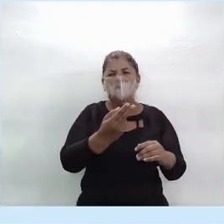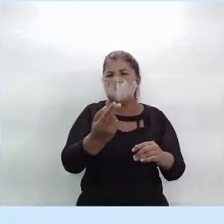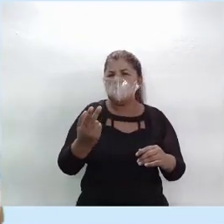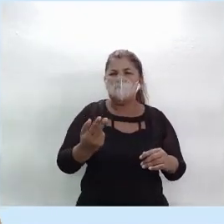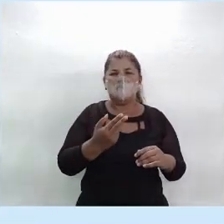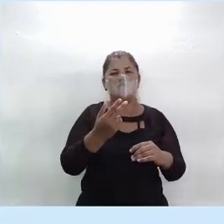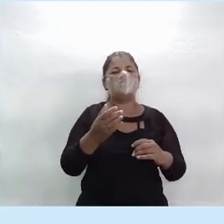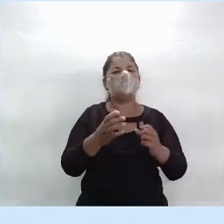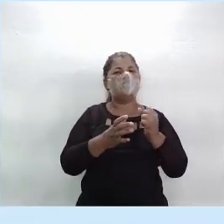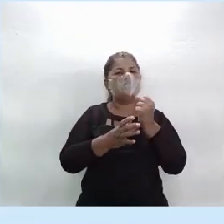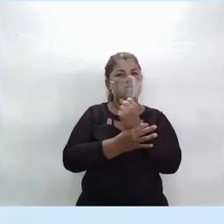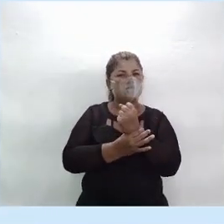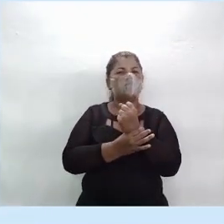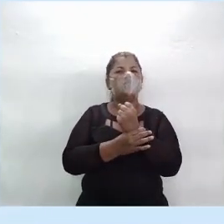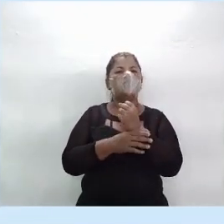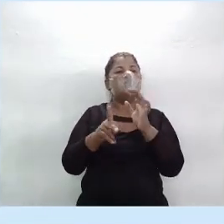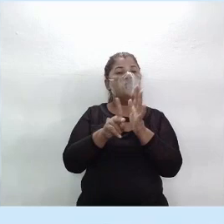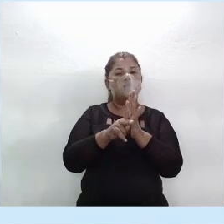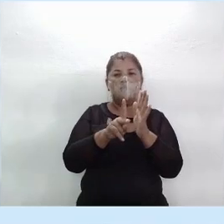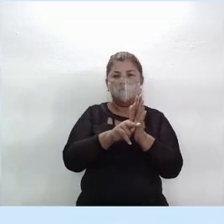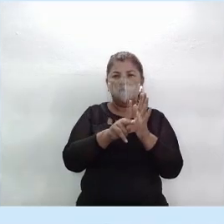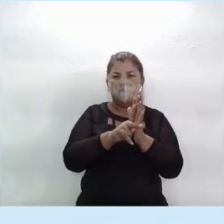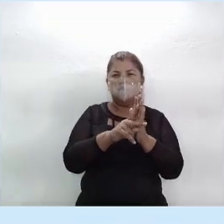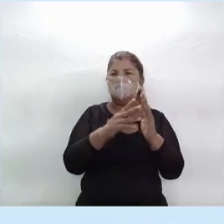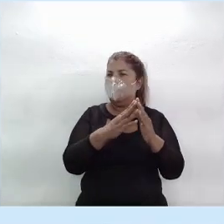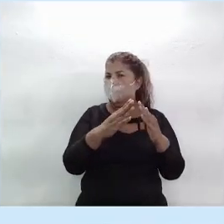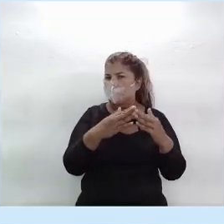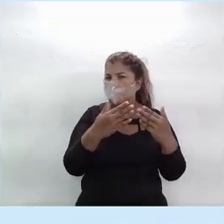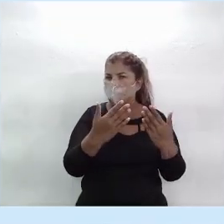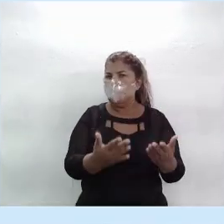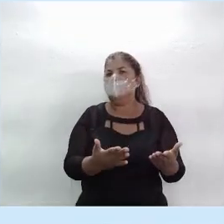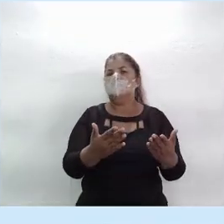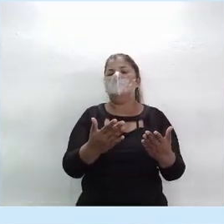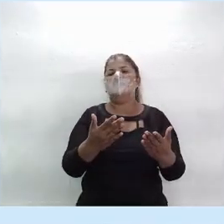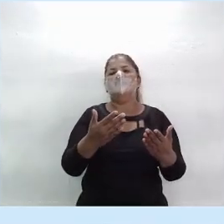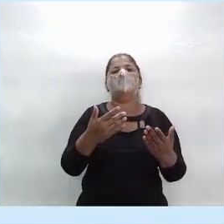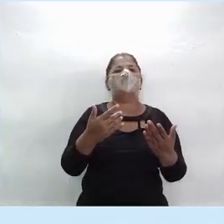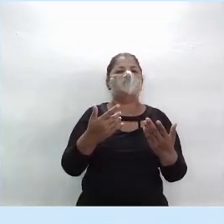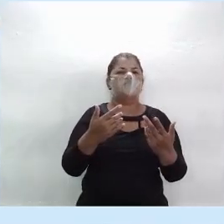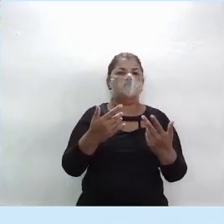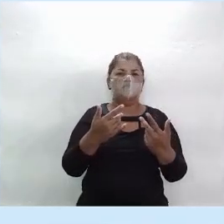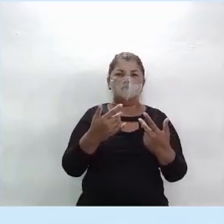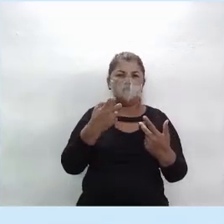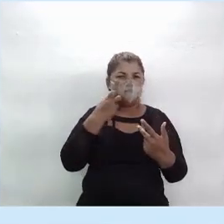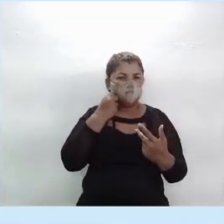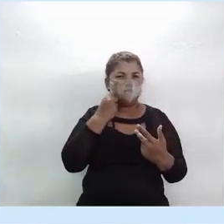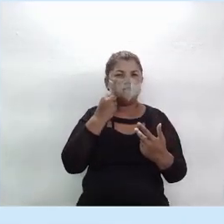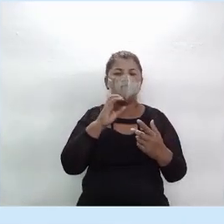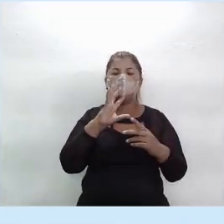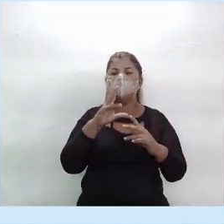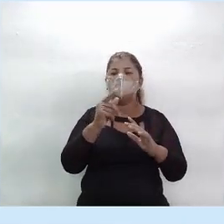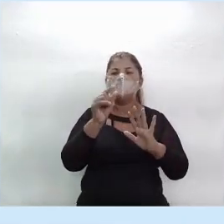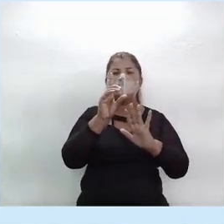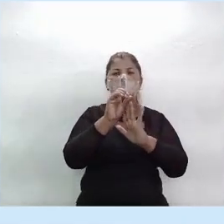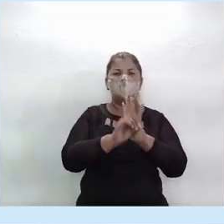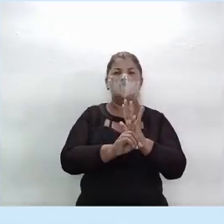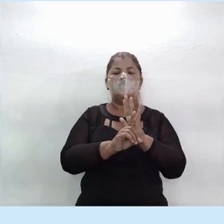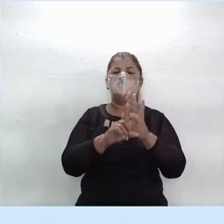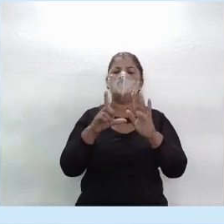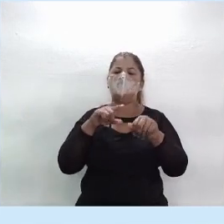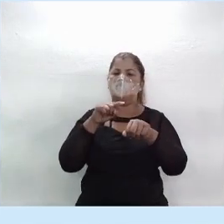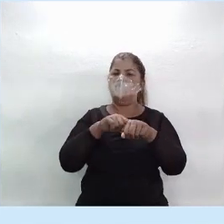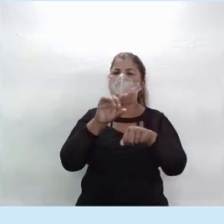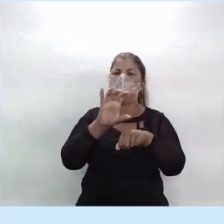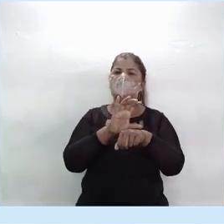igualdade, à segurança, à propriedade. Então, todos esses direitos são assegurados pela